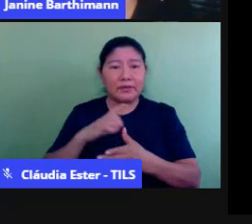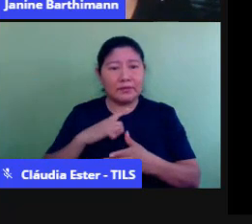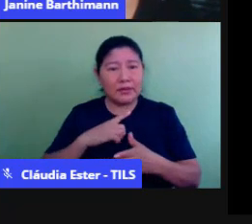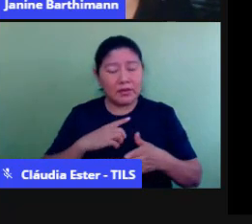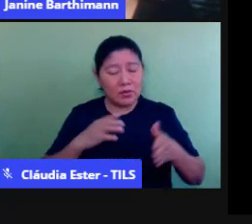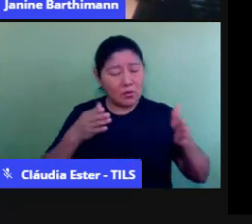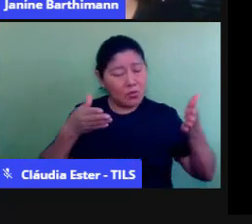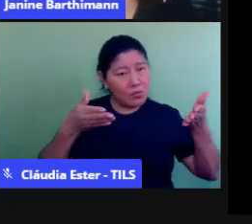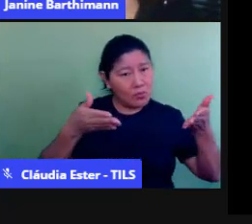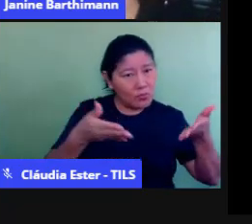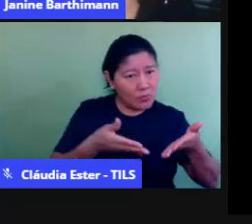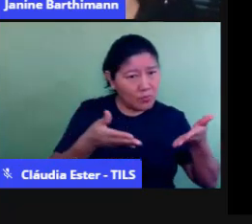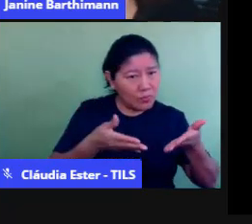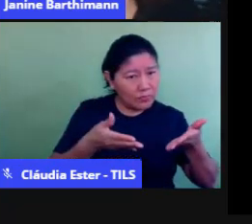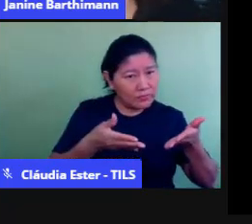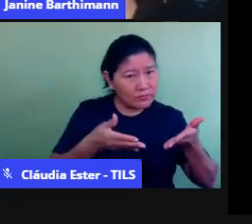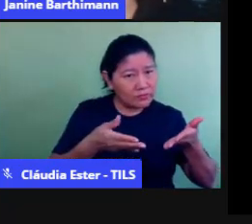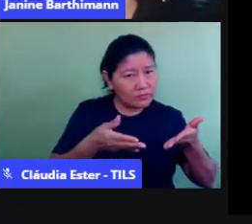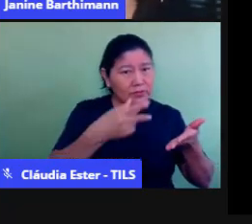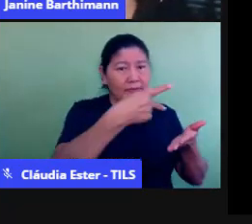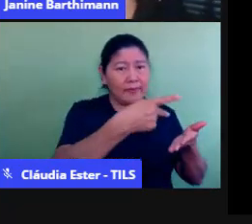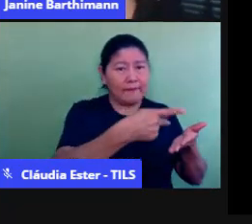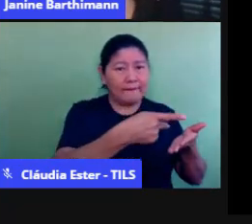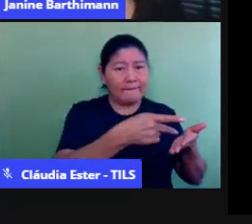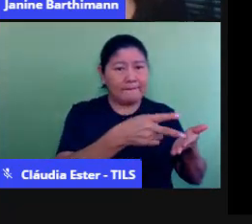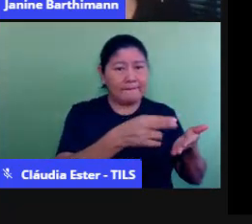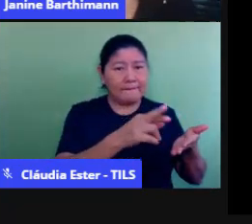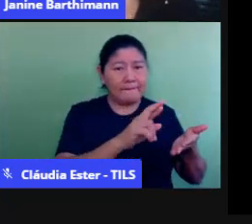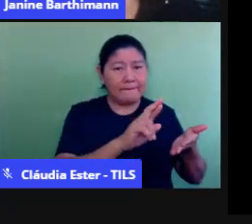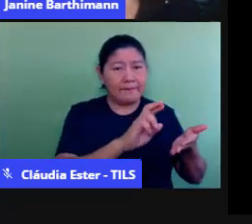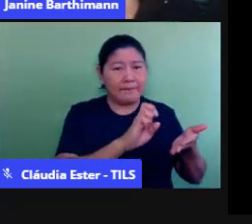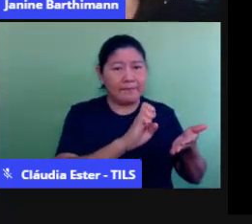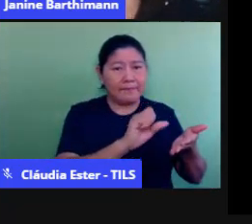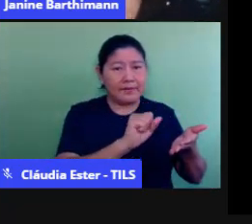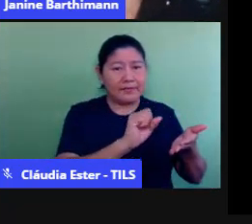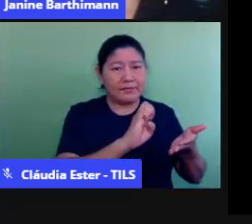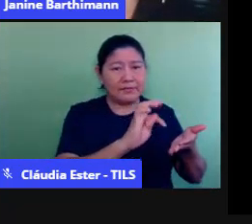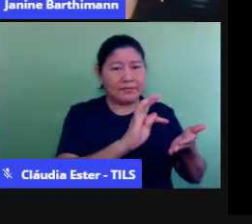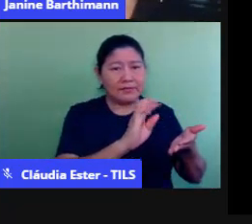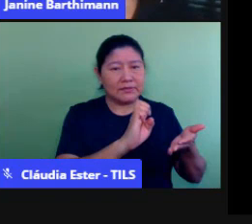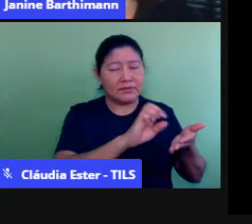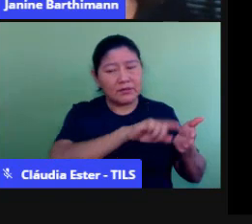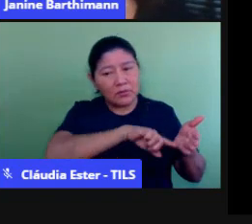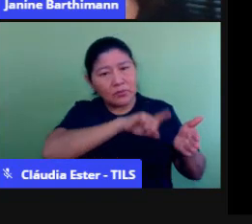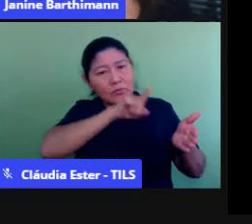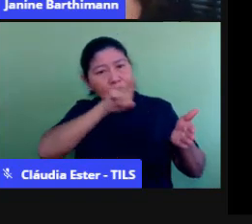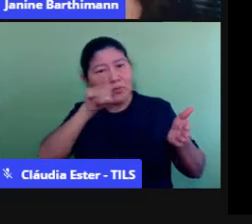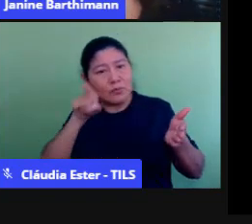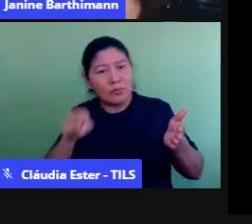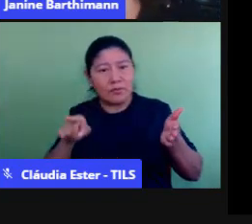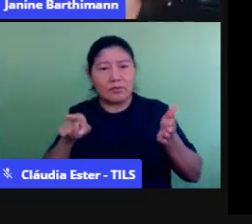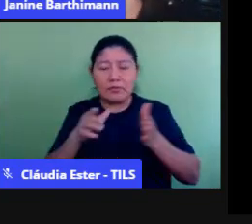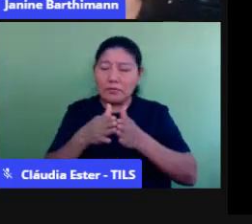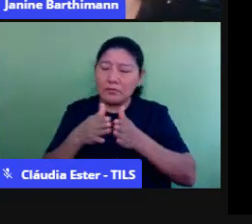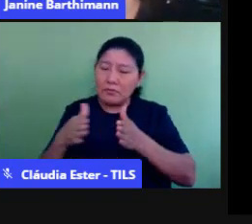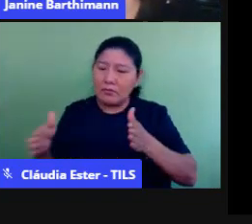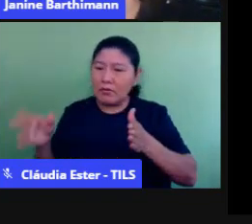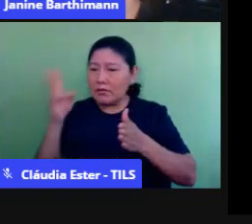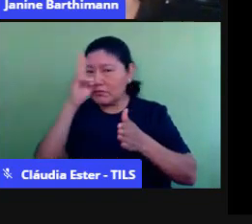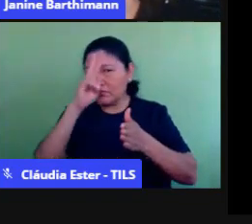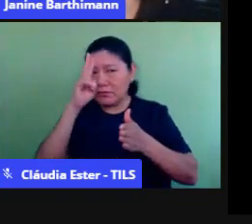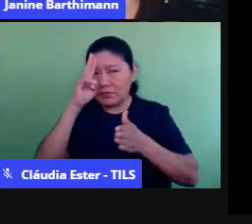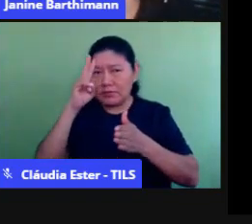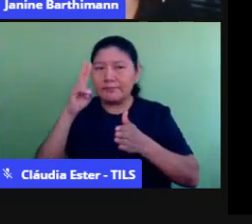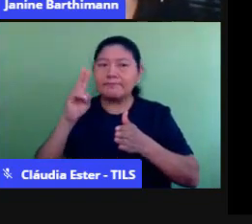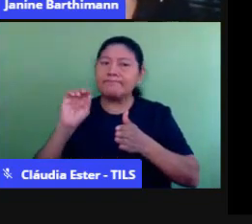e uma dialética, uma discussão, uma análise, uma interpretação dos fatos.